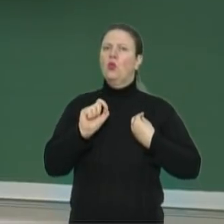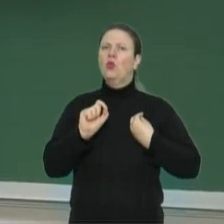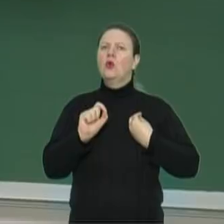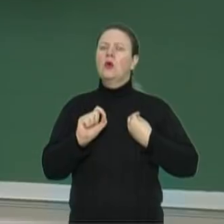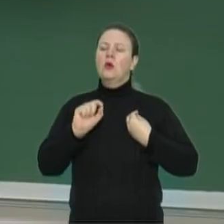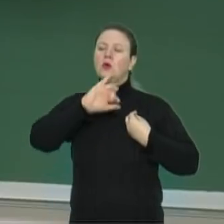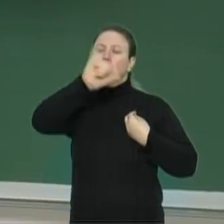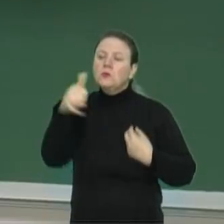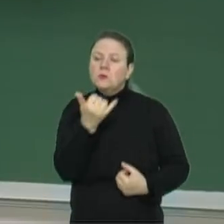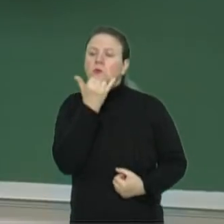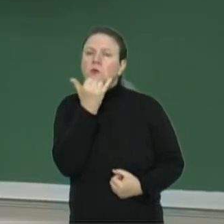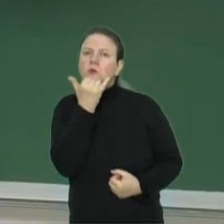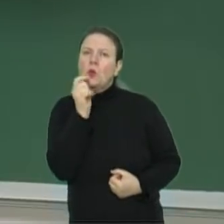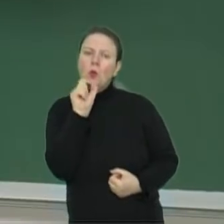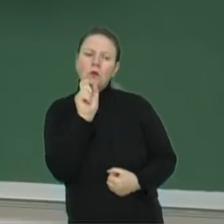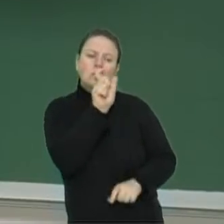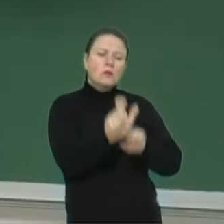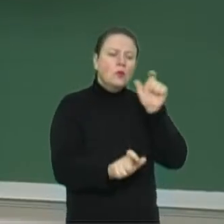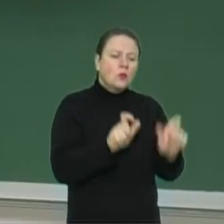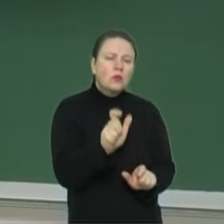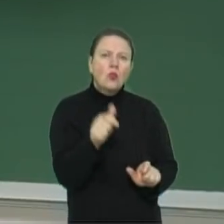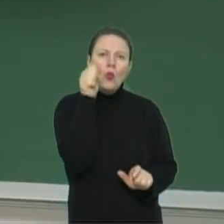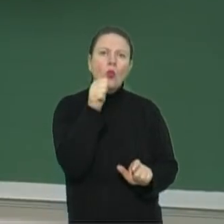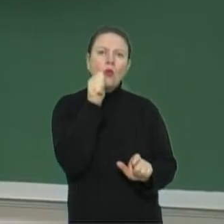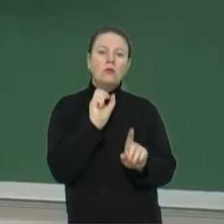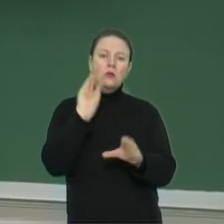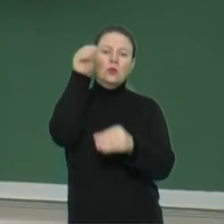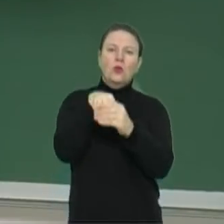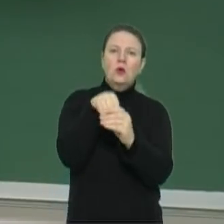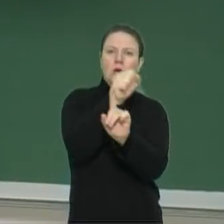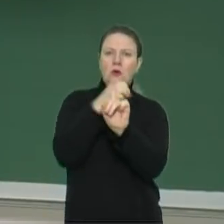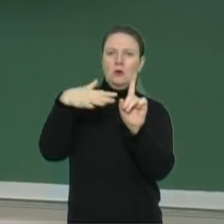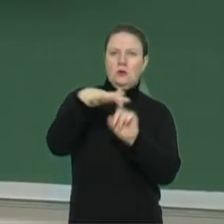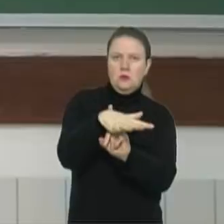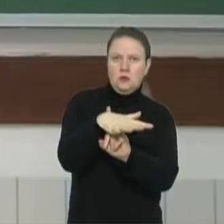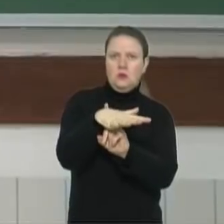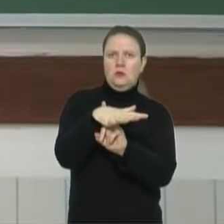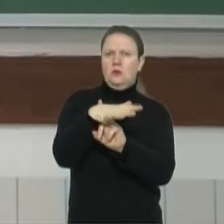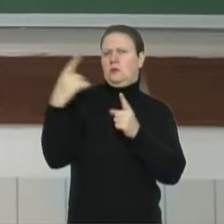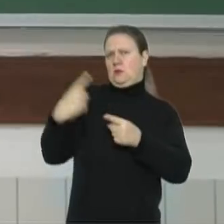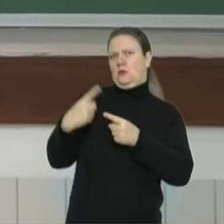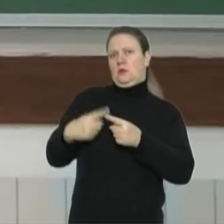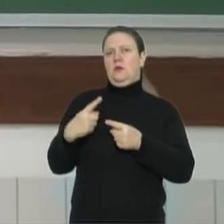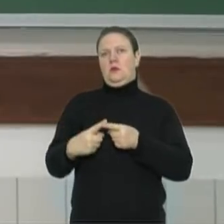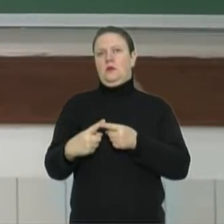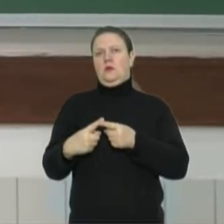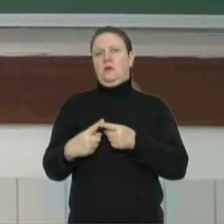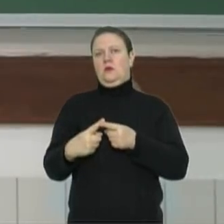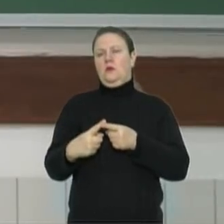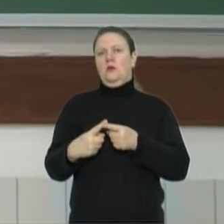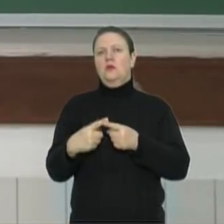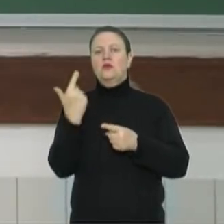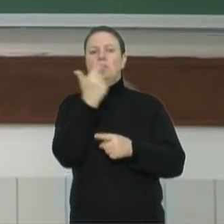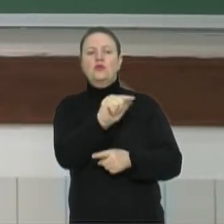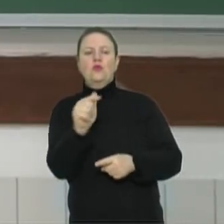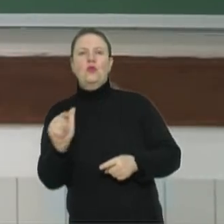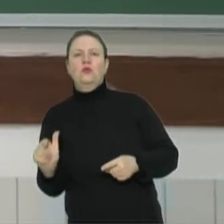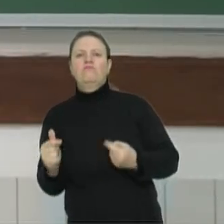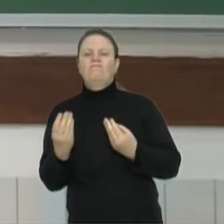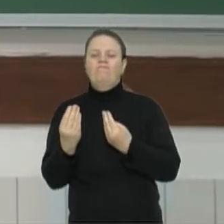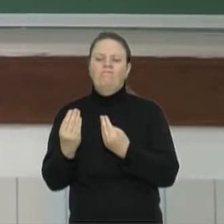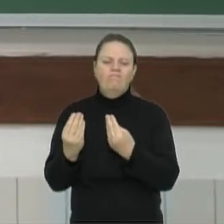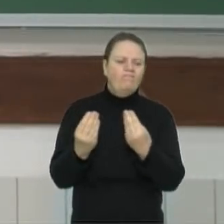né, a condição da mulher na sociedade, né? Por quê? Porque não há, segundo a Simone de Beauvoir, uma